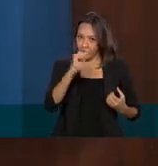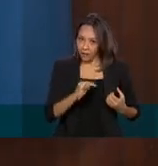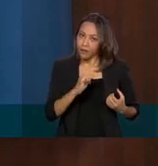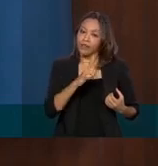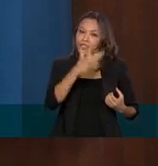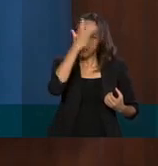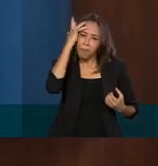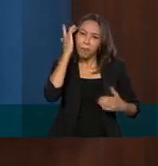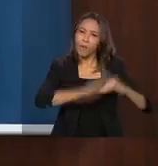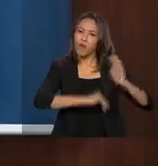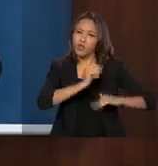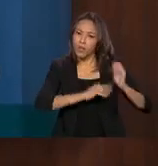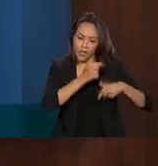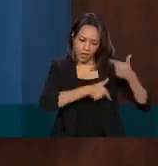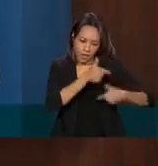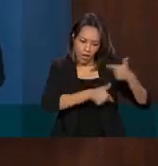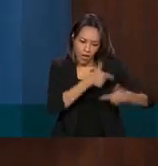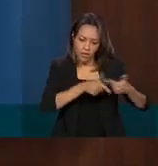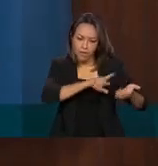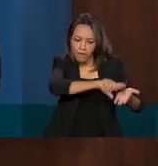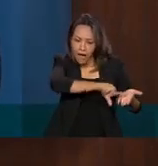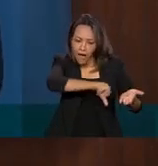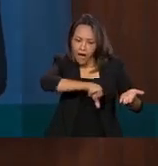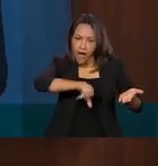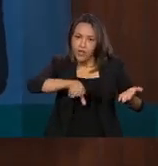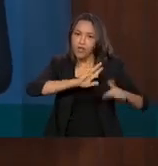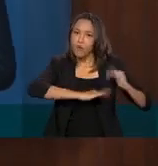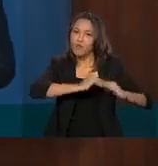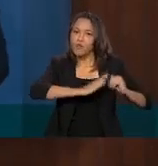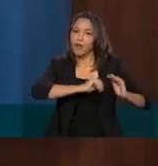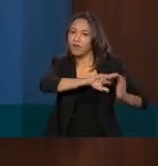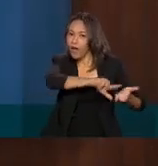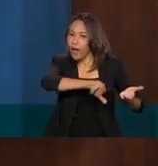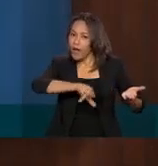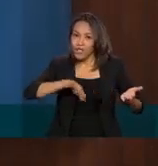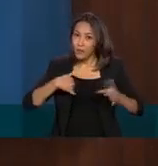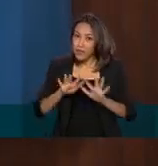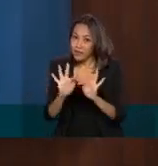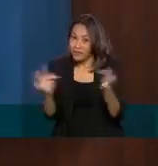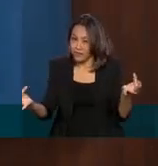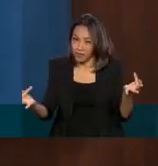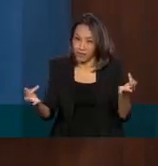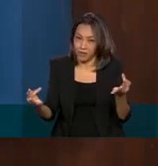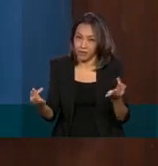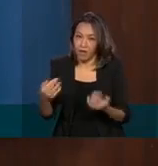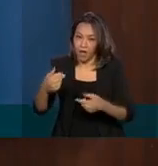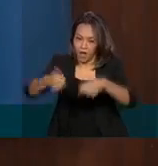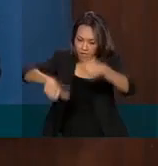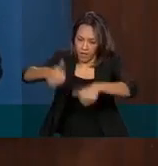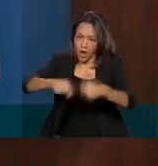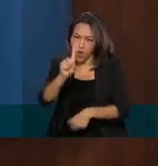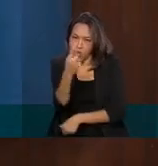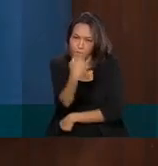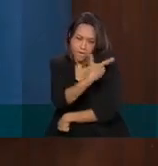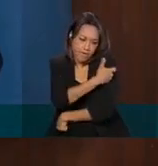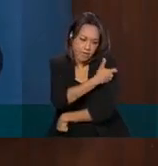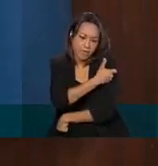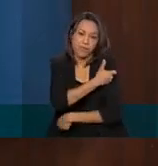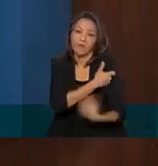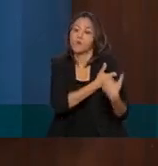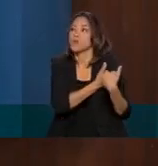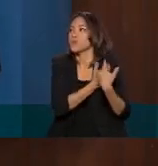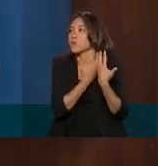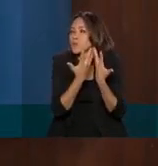trabalhando. Essa multidisciplinaridade é fundamental, a análise de vacina não é simples. A vacina é um dos produtos